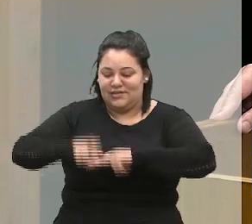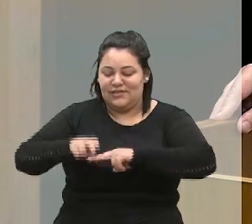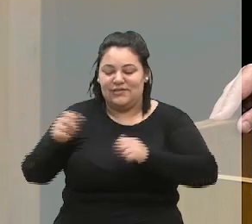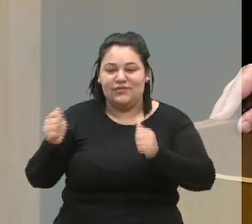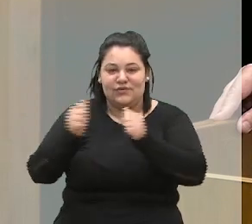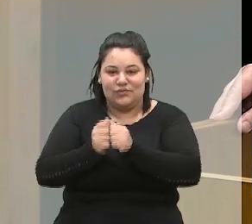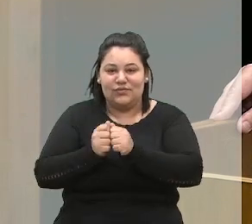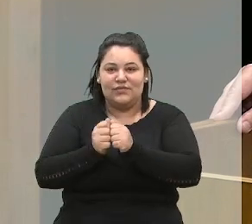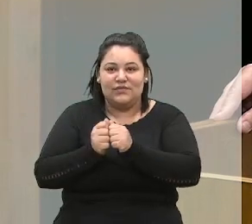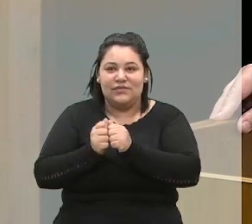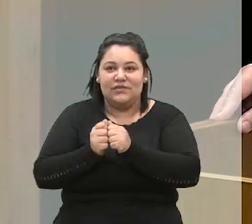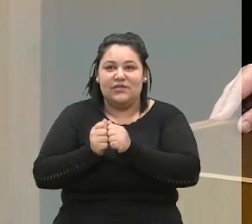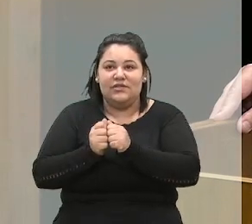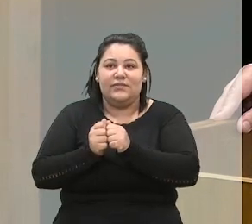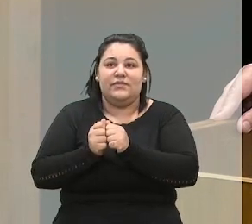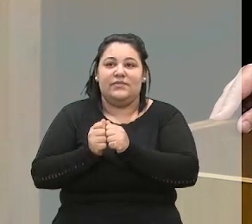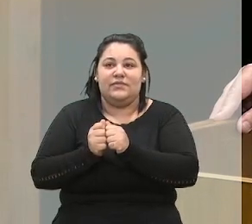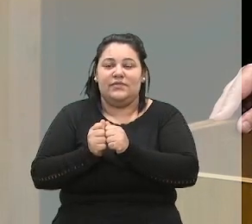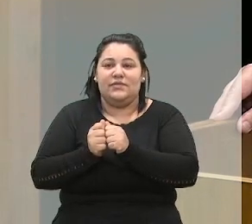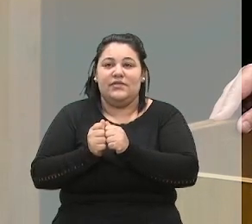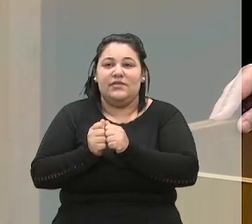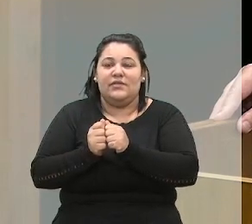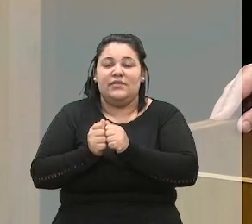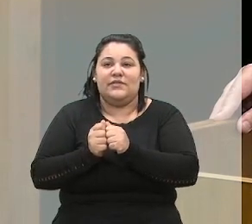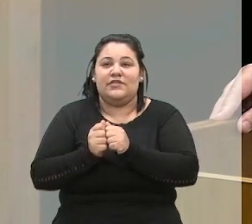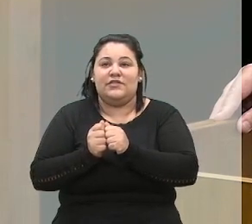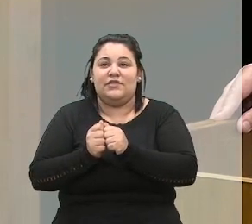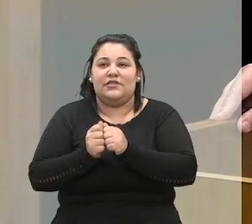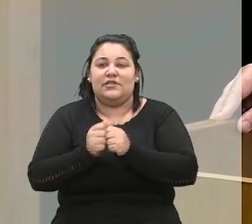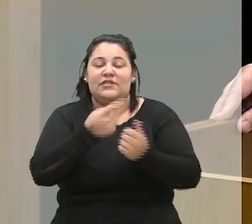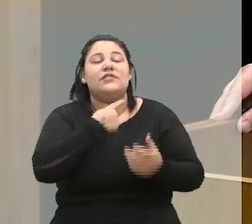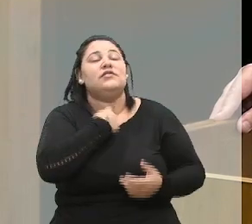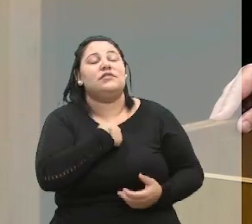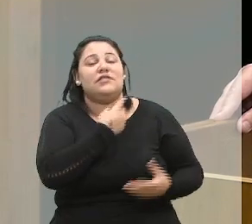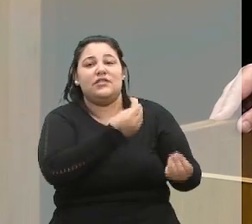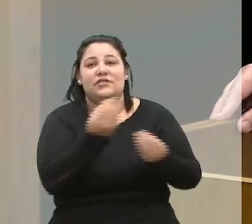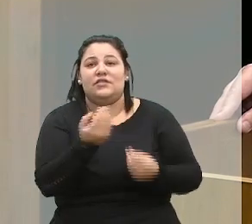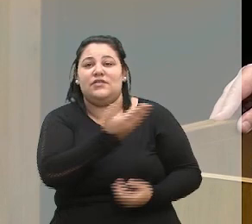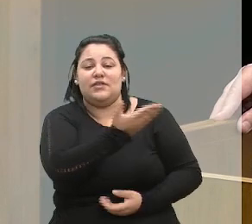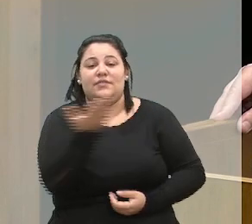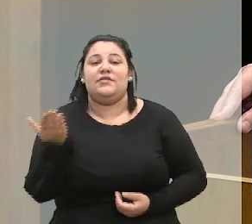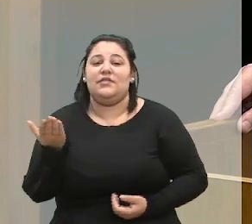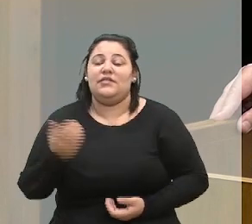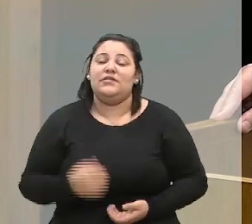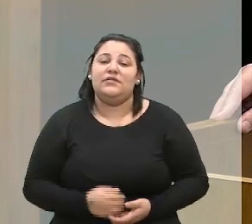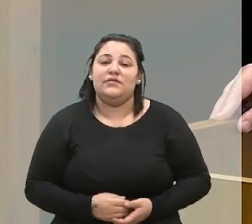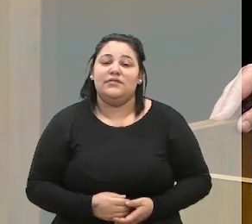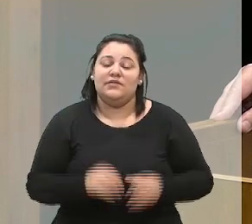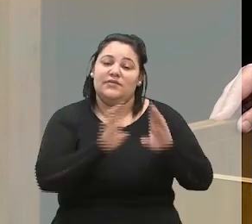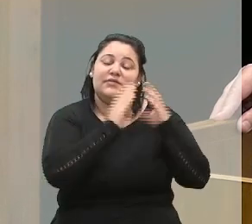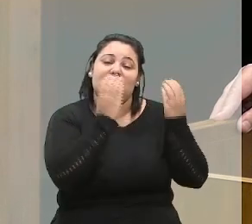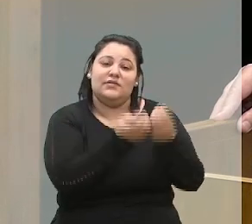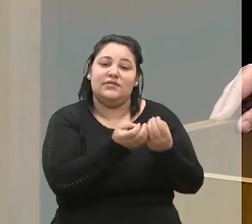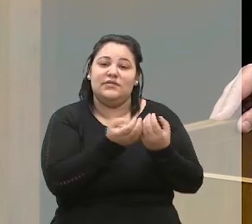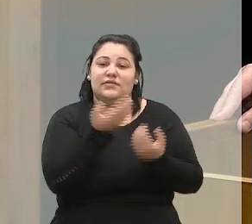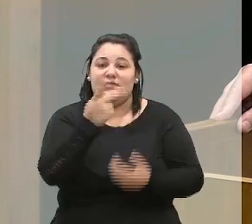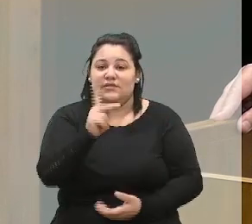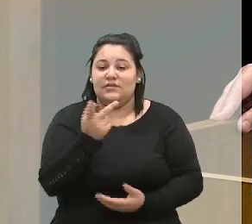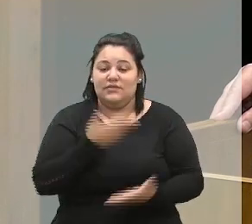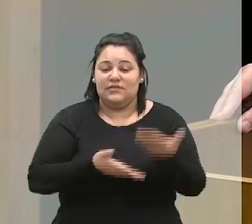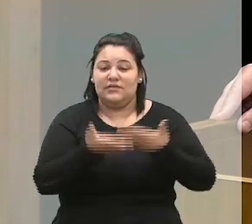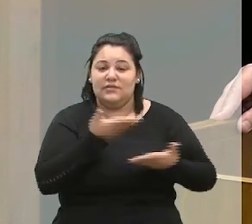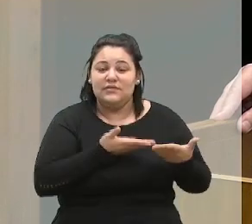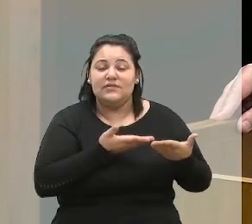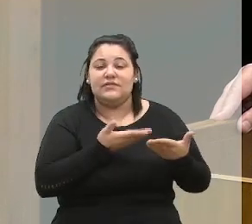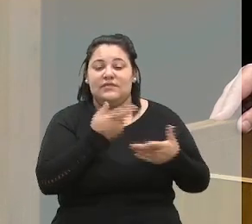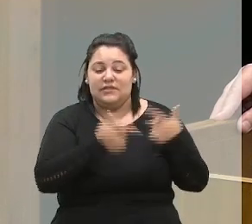OC, que gosto muito de ti, da tua humildade, do teu trabalho, da